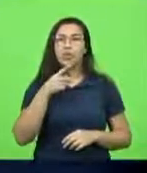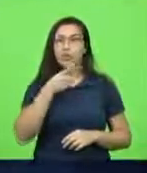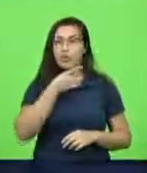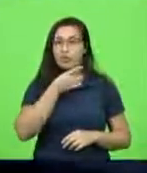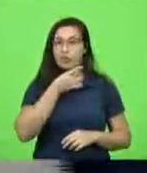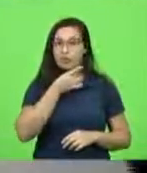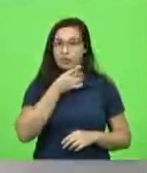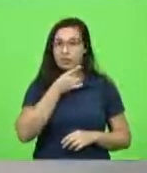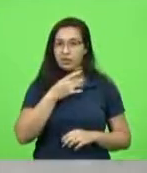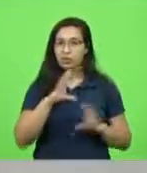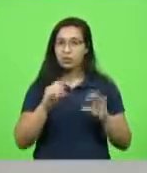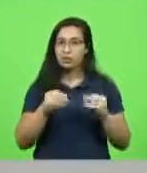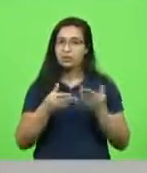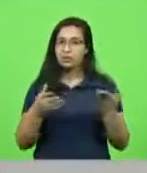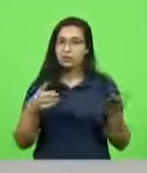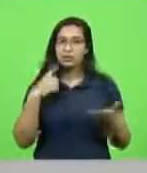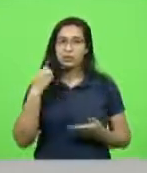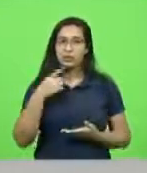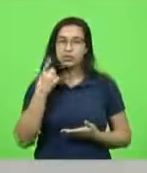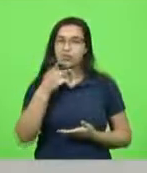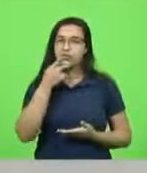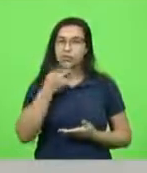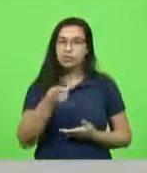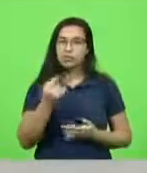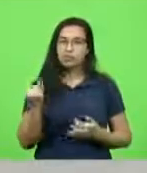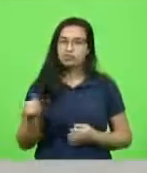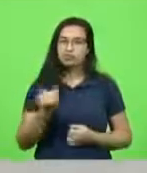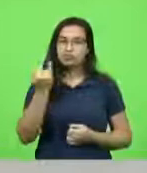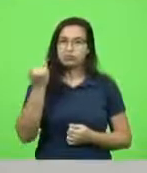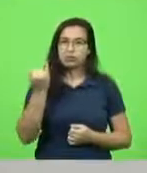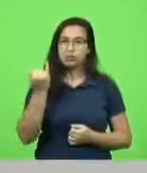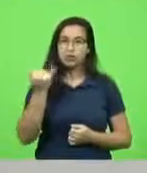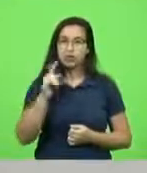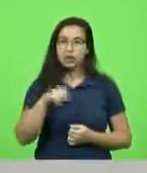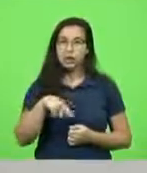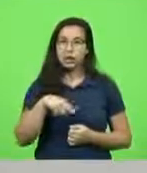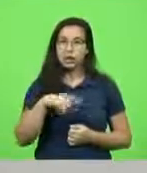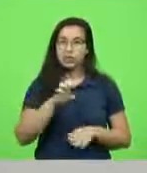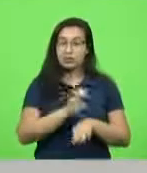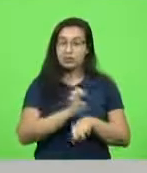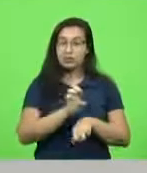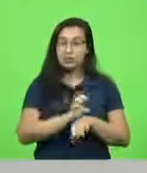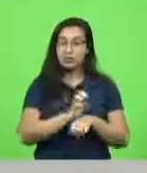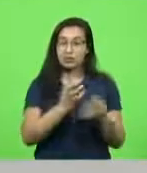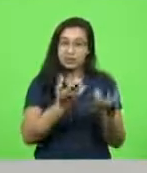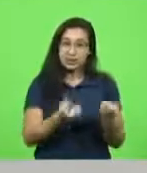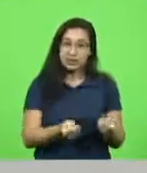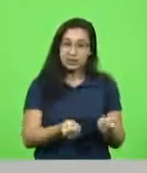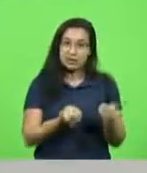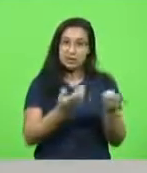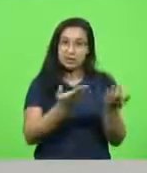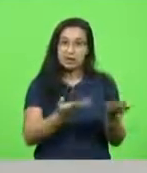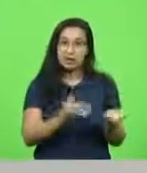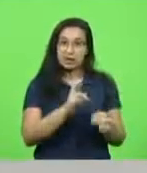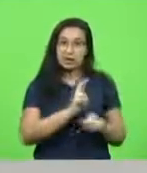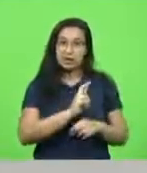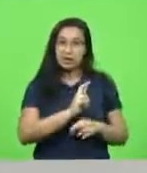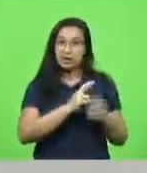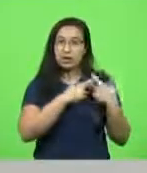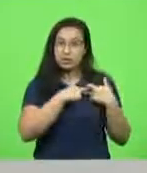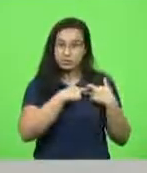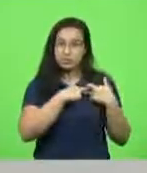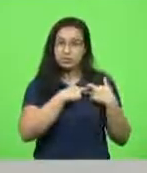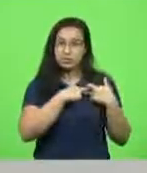O Silvio é sempre para o estado assumir como é que nós vamos explicar